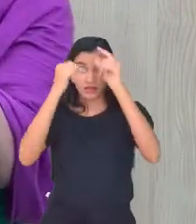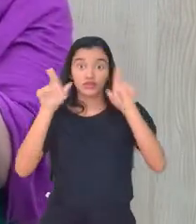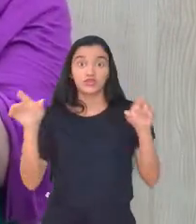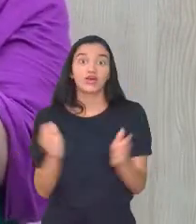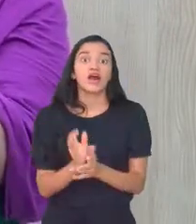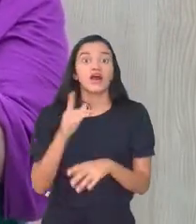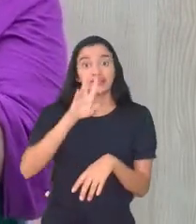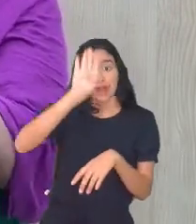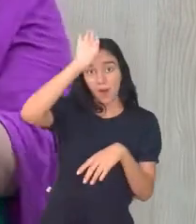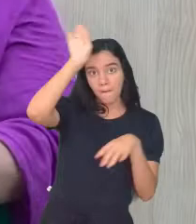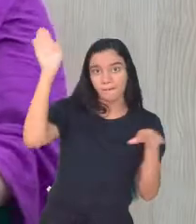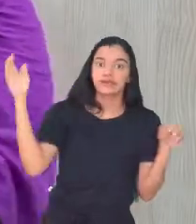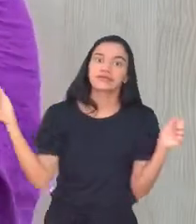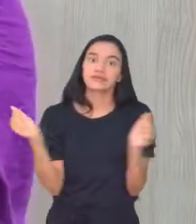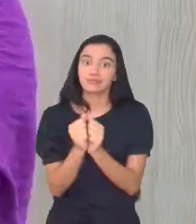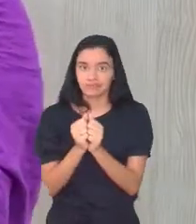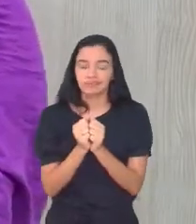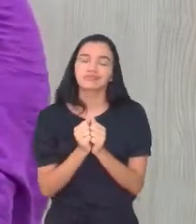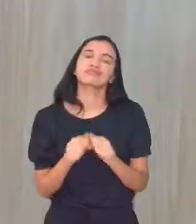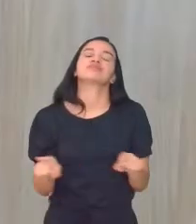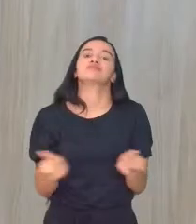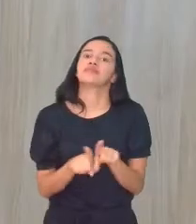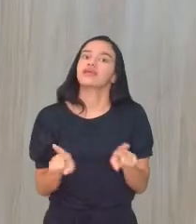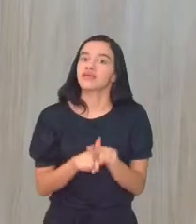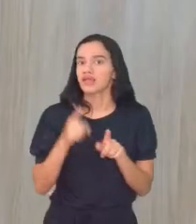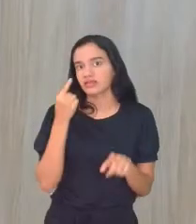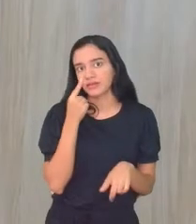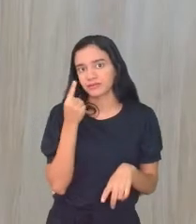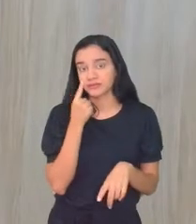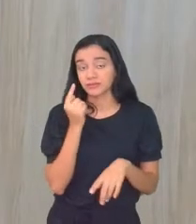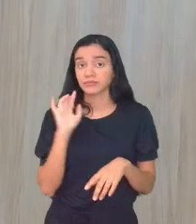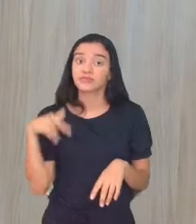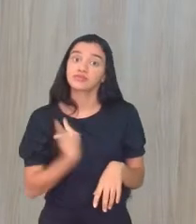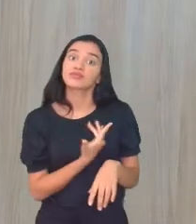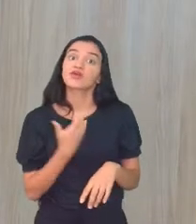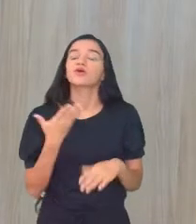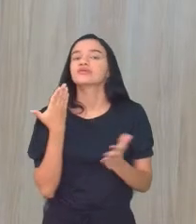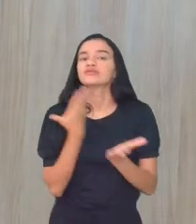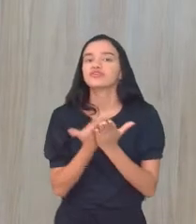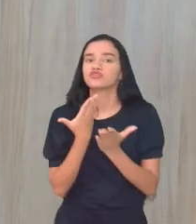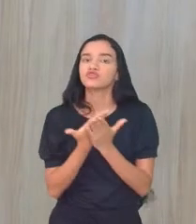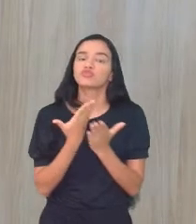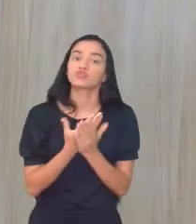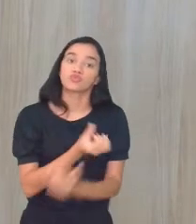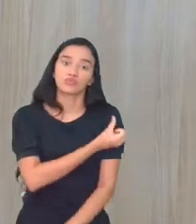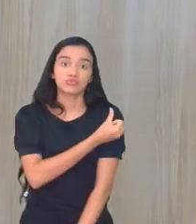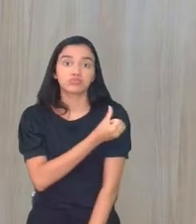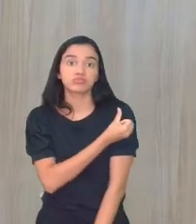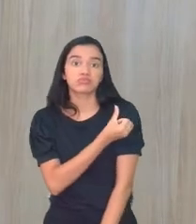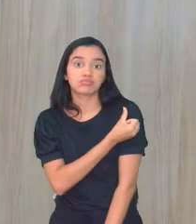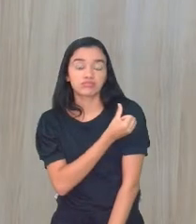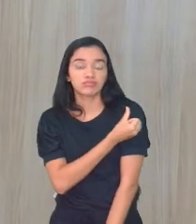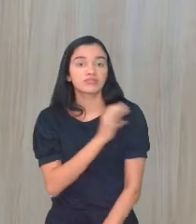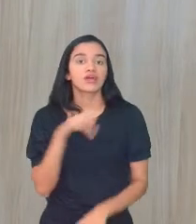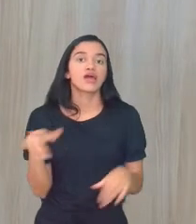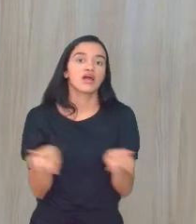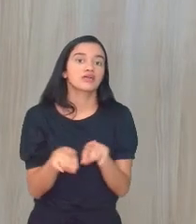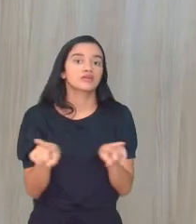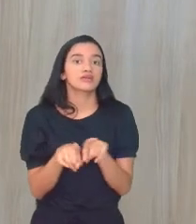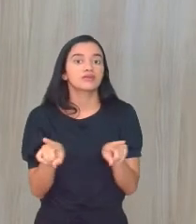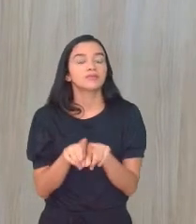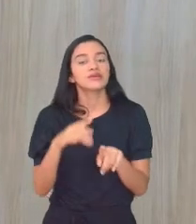romana. Exatamente, né? É isso aí, ó, tá vendo? E então, a gente estuda, né, no 6º ano as